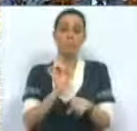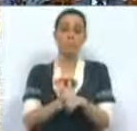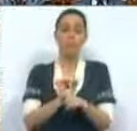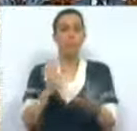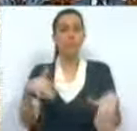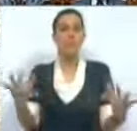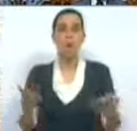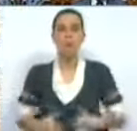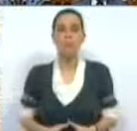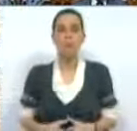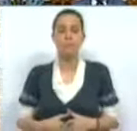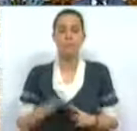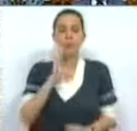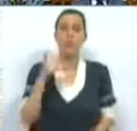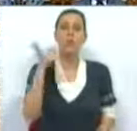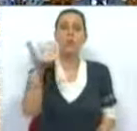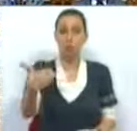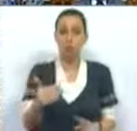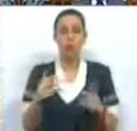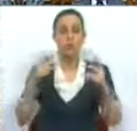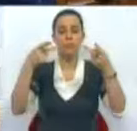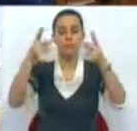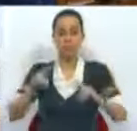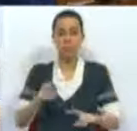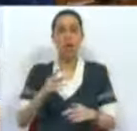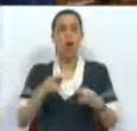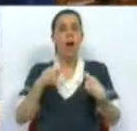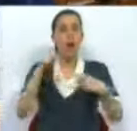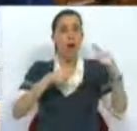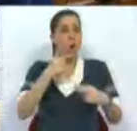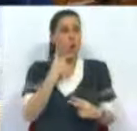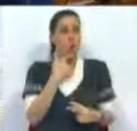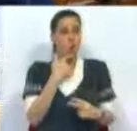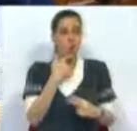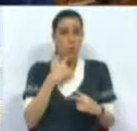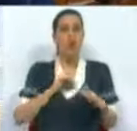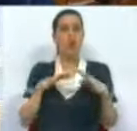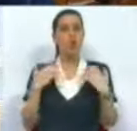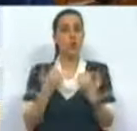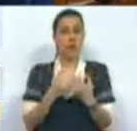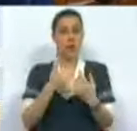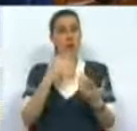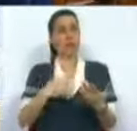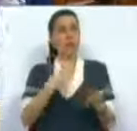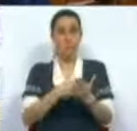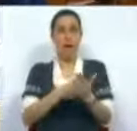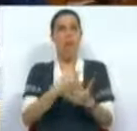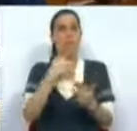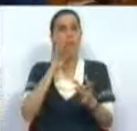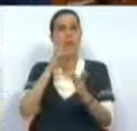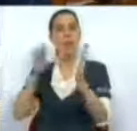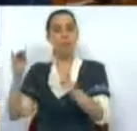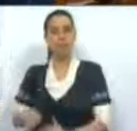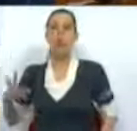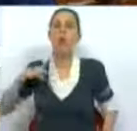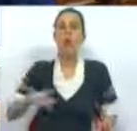que permitirá, no futuro, baixar a sufocante carga fiscal que há tantos anos a nossa sociedade enfrenta. É algo